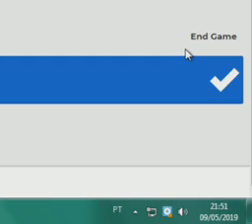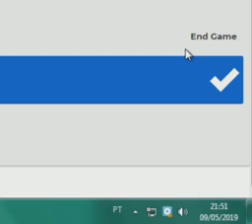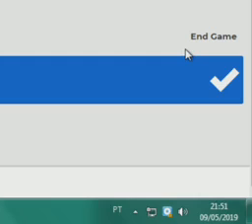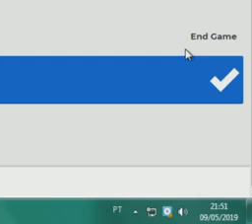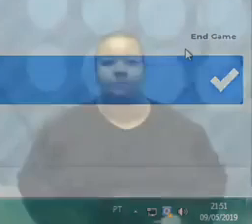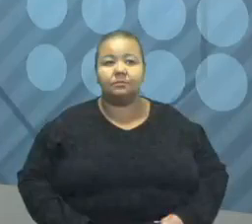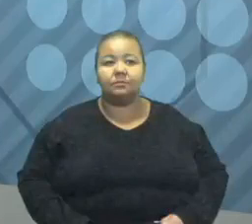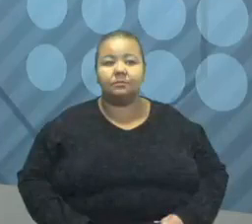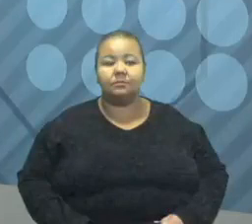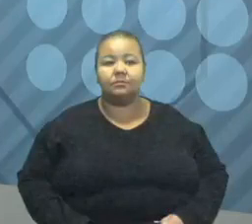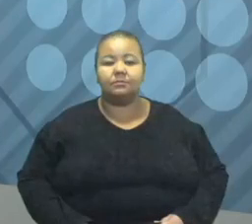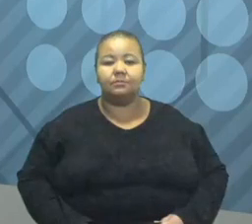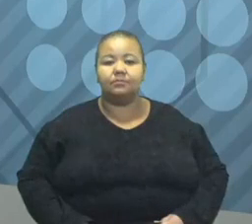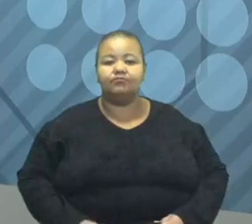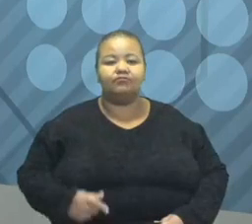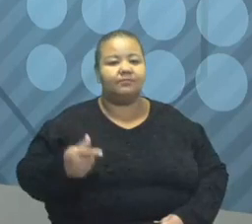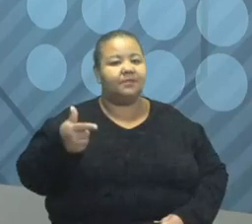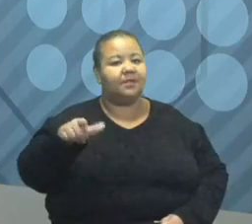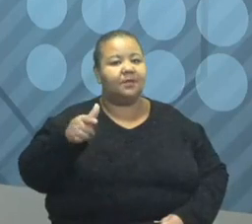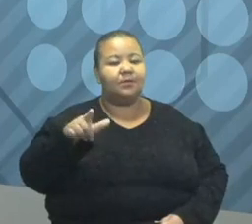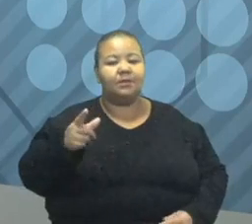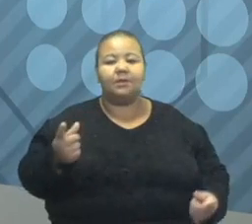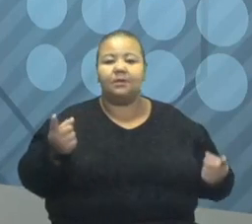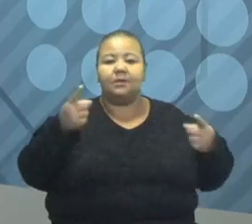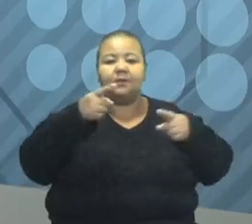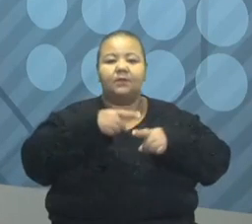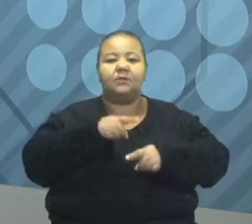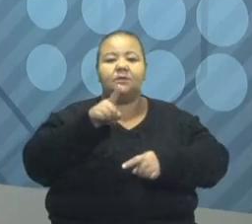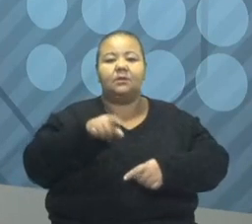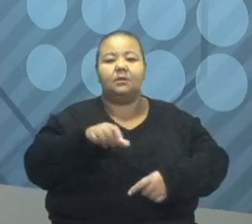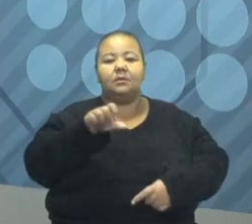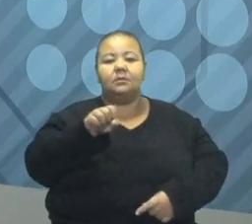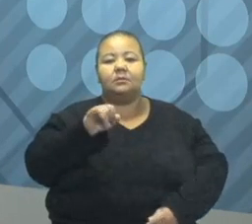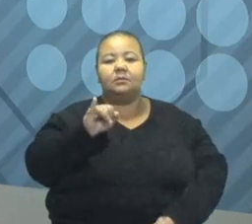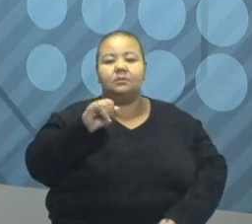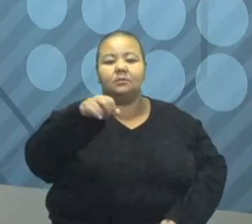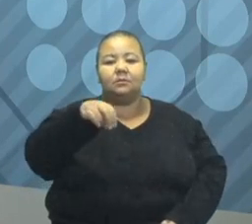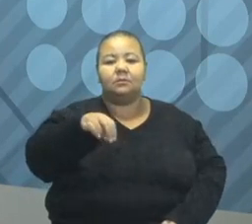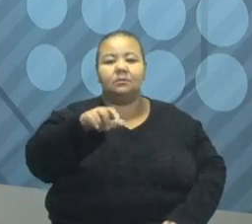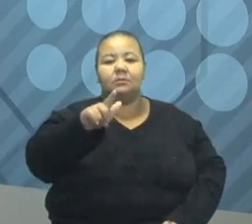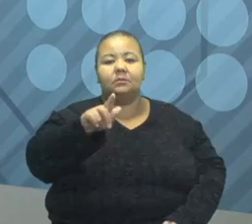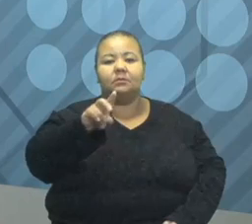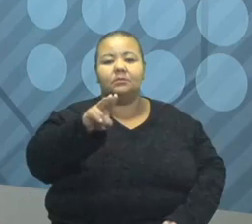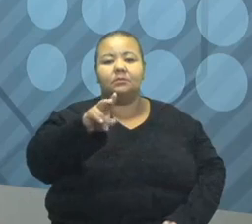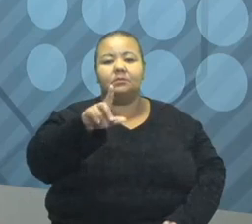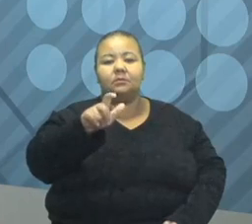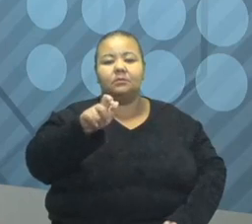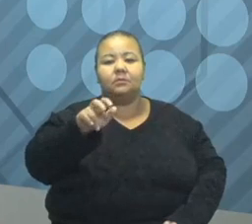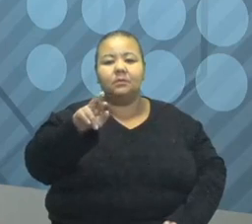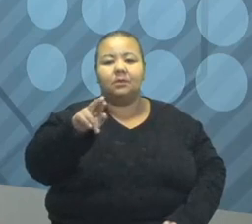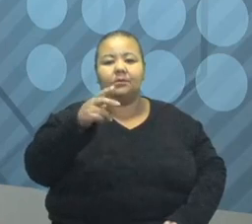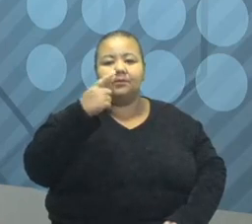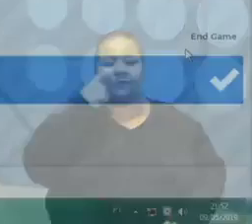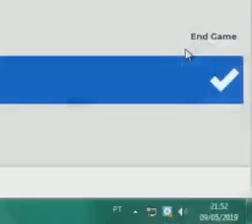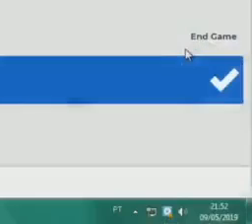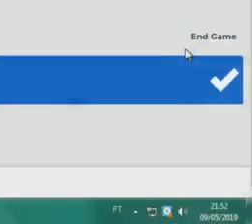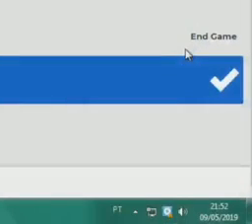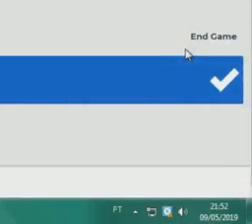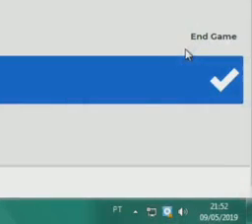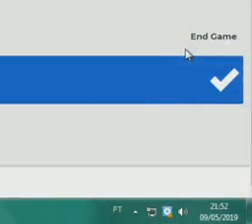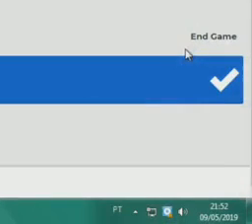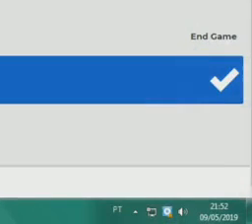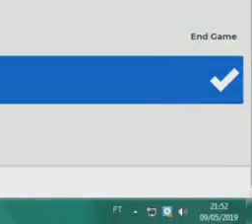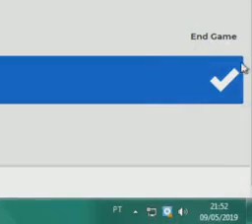ela é singular. Nesse caso aqui, essa matriz ela não tem uma inversa. Então, voltando lá no Kahoot para a gente